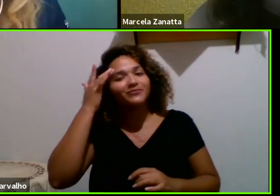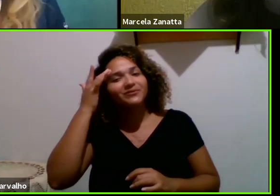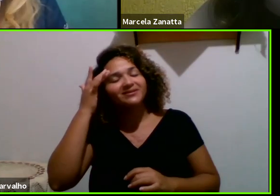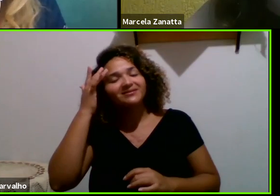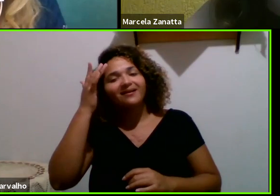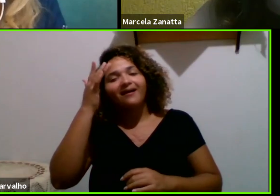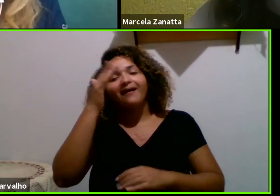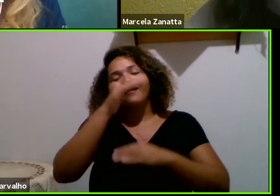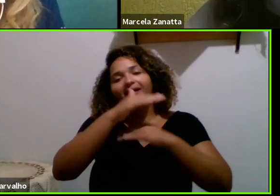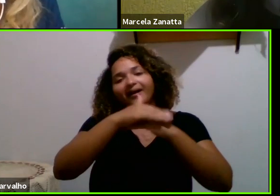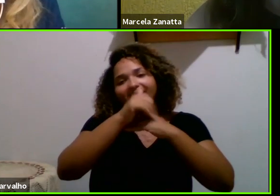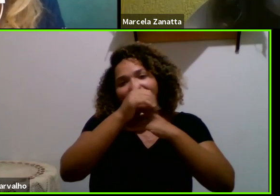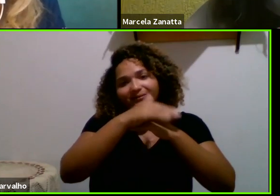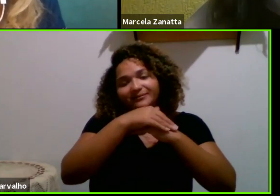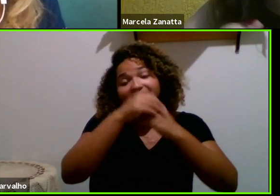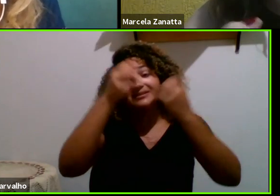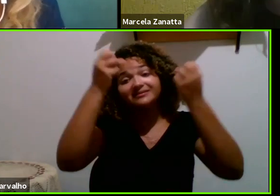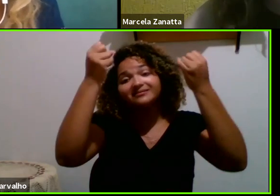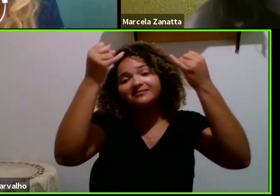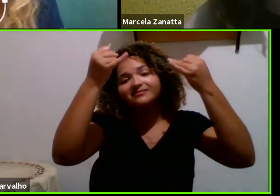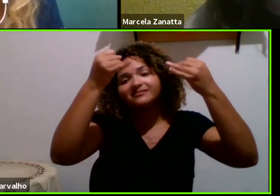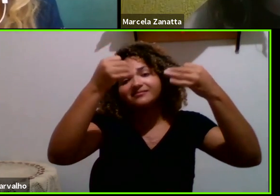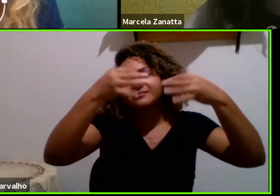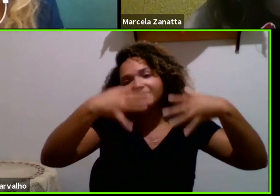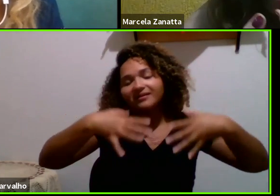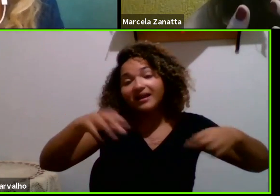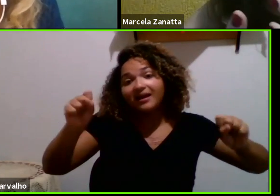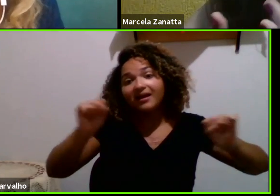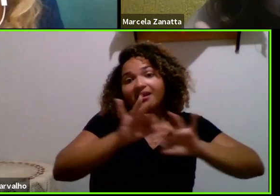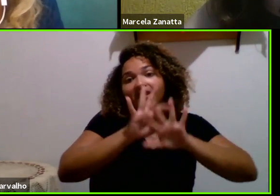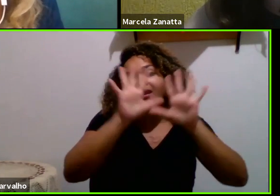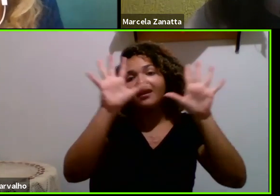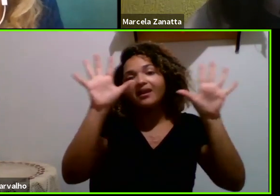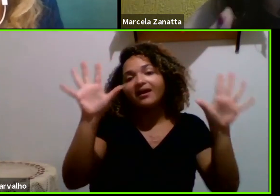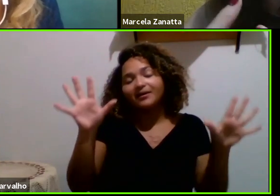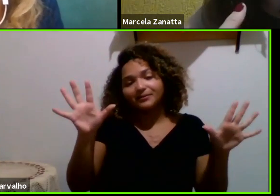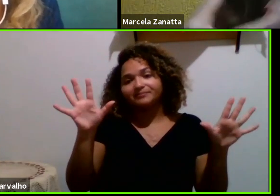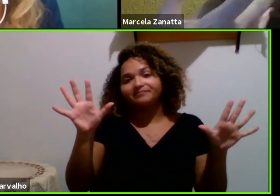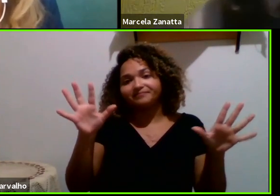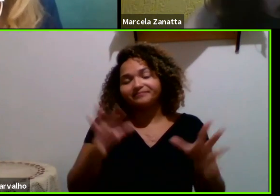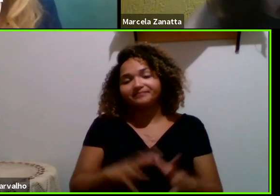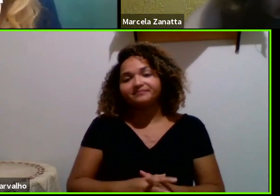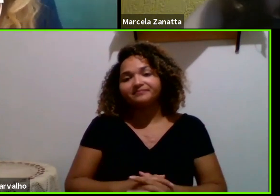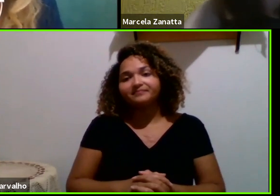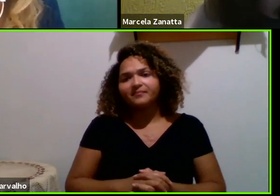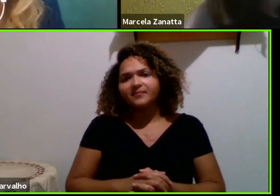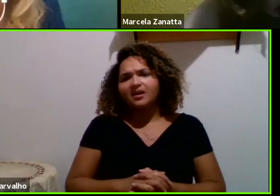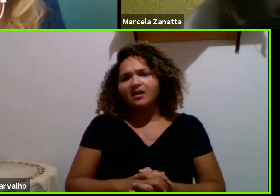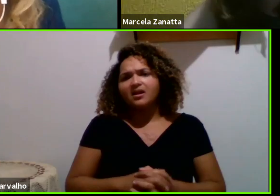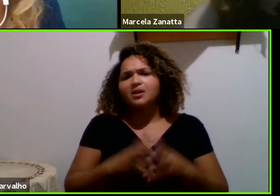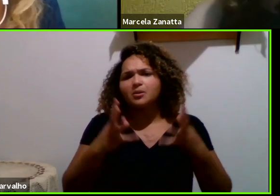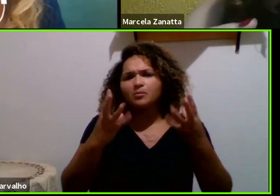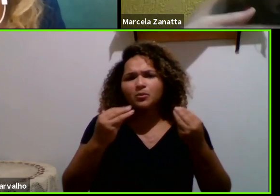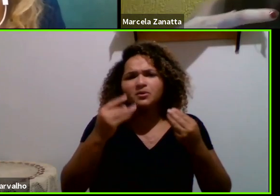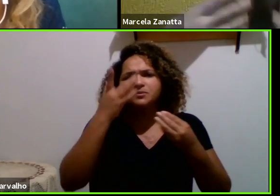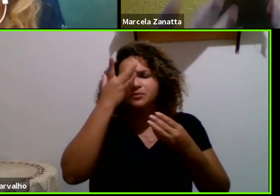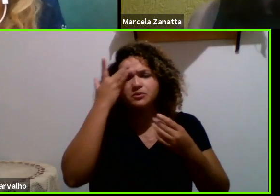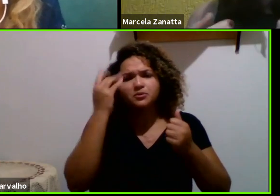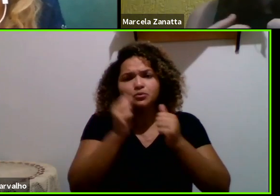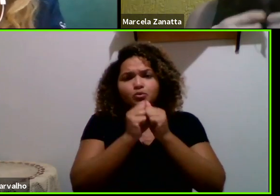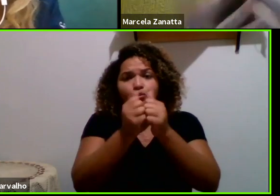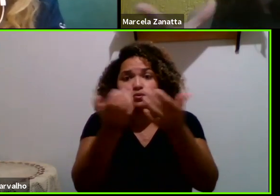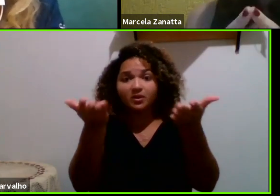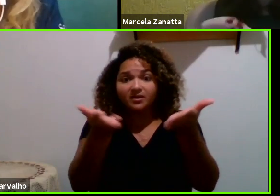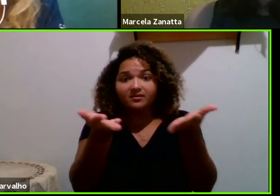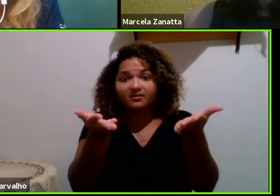esclarecimento. E é um contexto, eu não tenho muito da minha prática esse contexto, mas acredito que a maioria das muitas pessoas que estão nos ouvindo tem, que é de conhecer